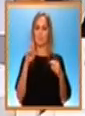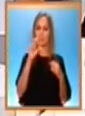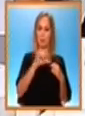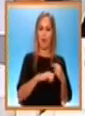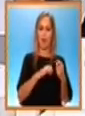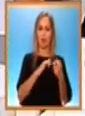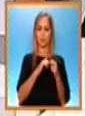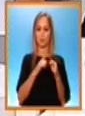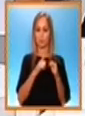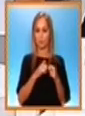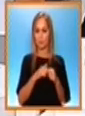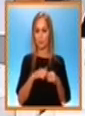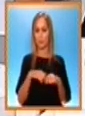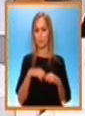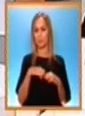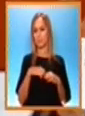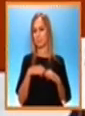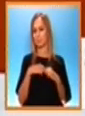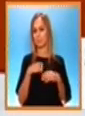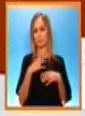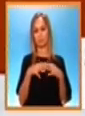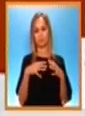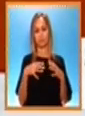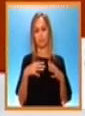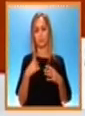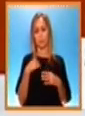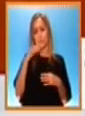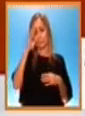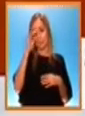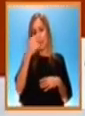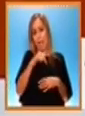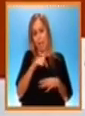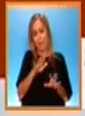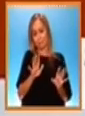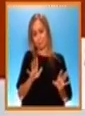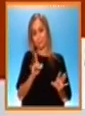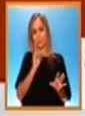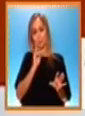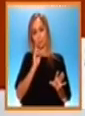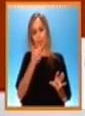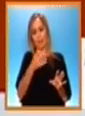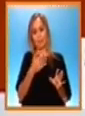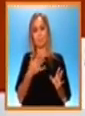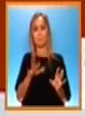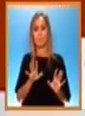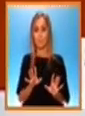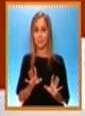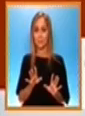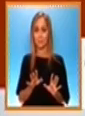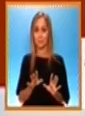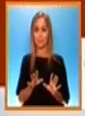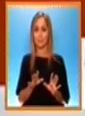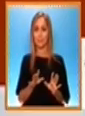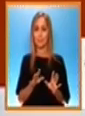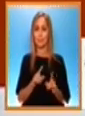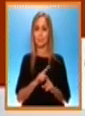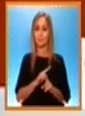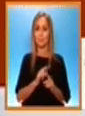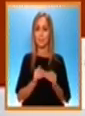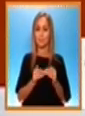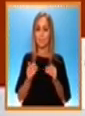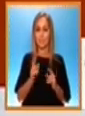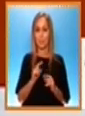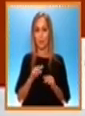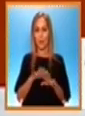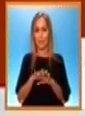Mas não obstante, mas Rita, isso tudo pode existir porque nós sabemos que isso tudo tem que existir. Pois, agora, uma coisa não pode impedir a outra. E a rede social,